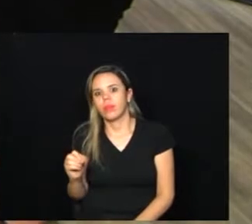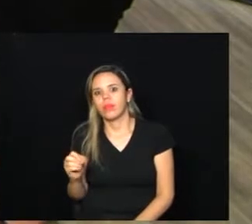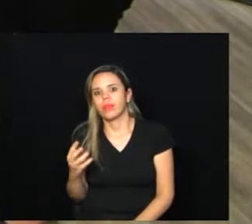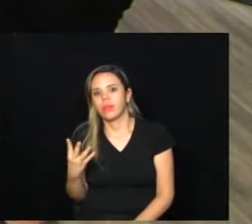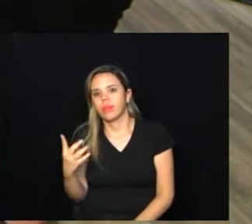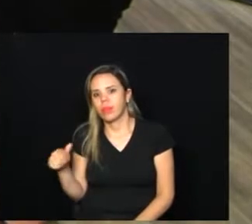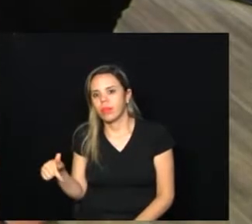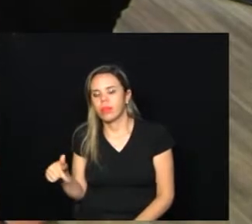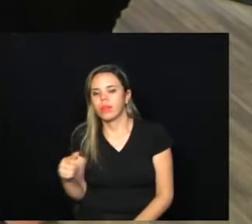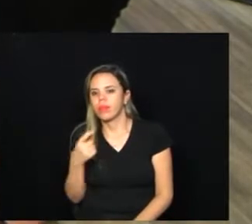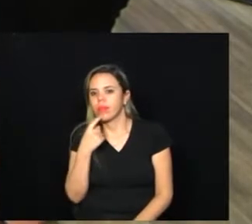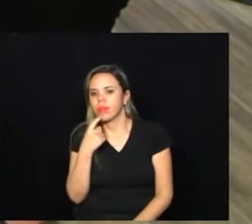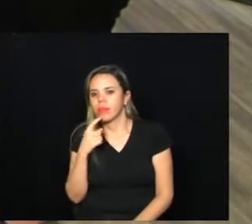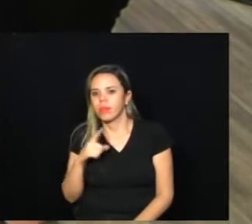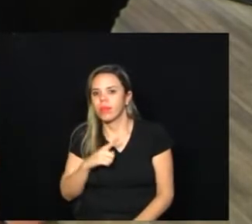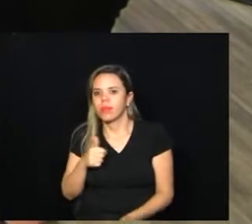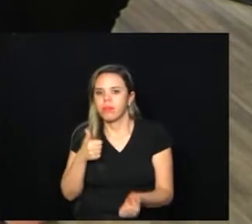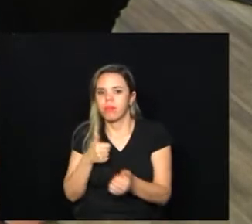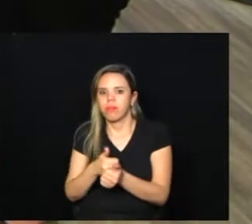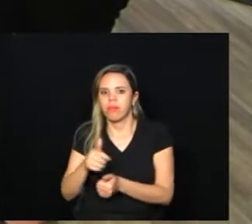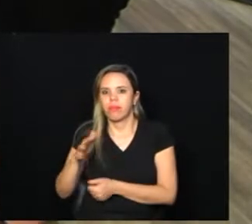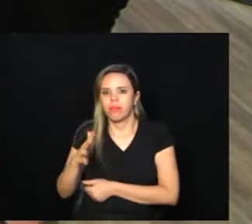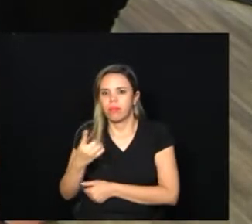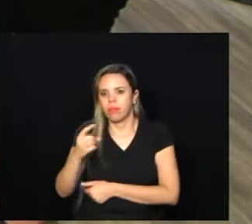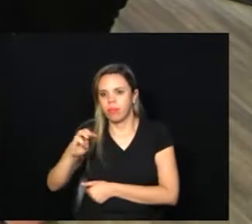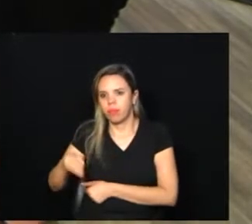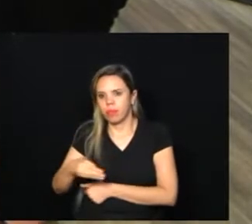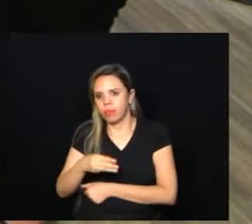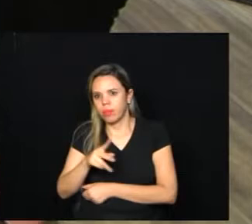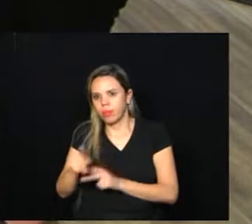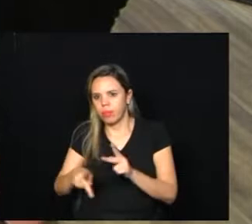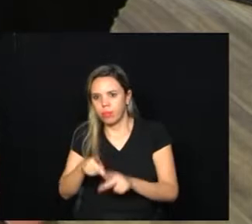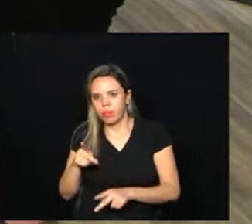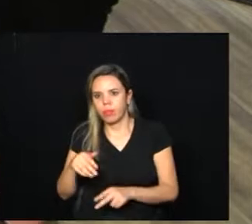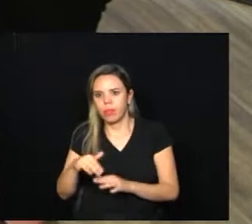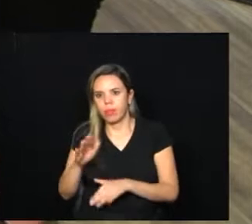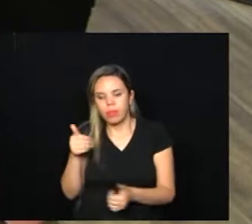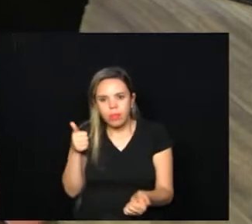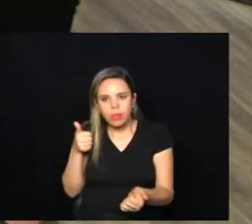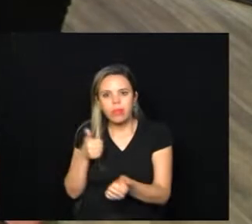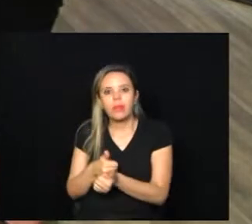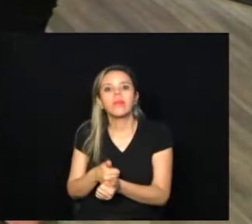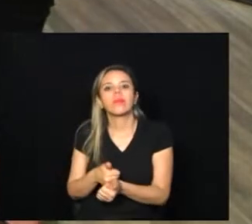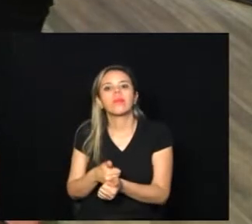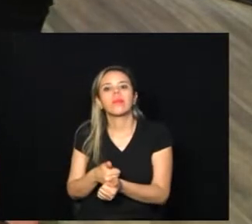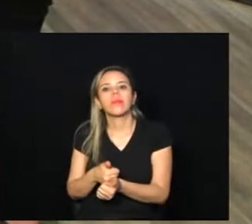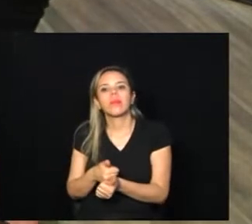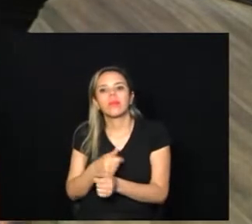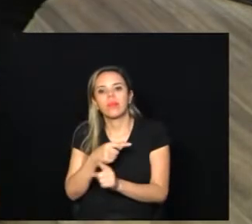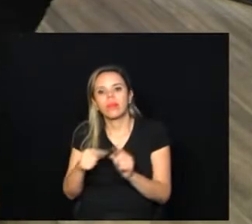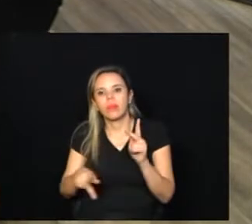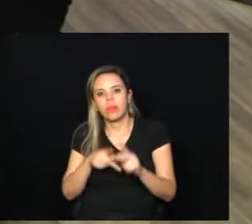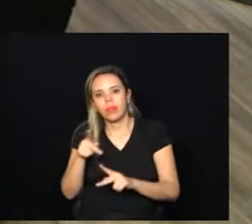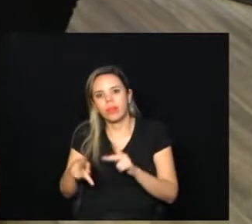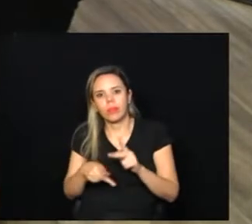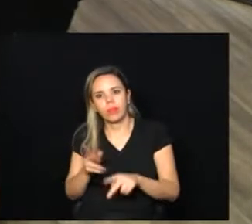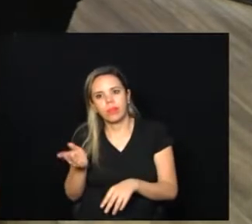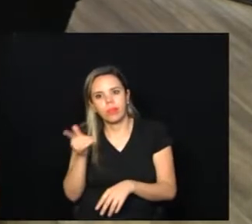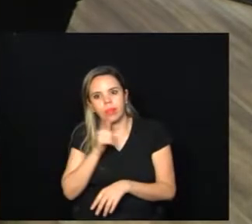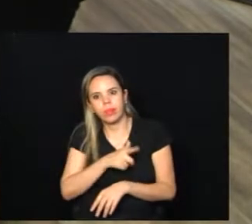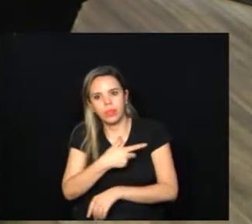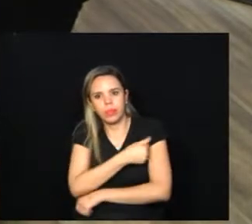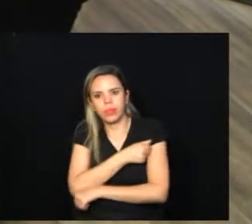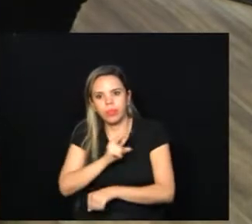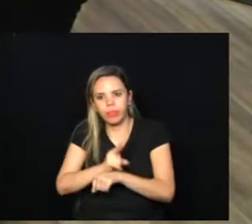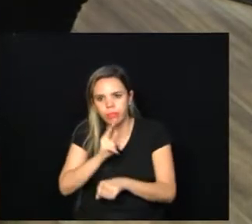610.417, como Campinas tem aproximadamente 1.200.000 habitantes, a gente está chegando aí na metade da população